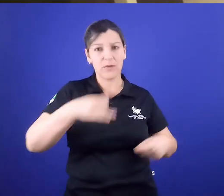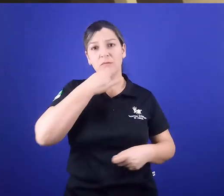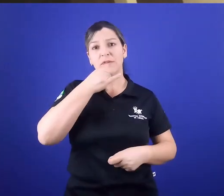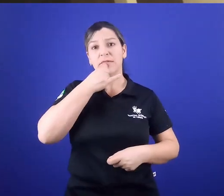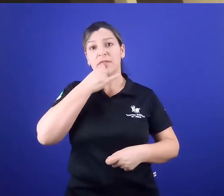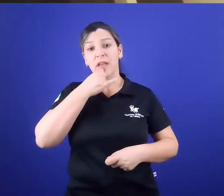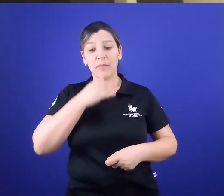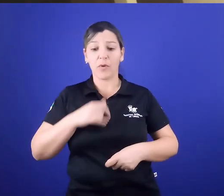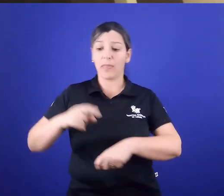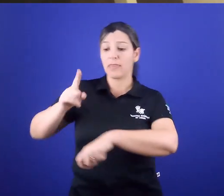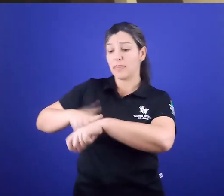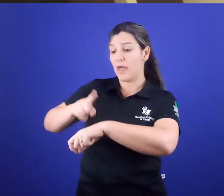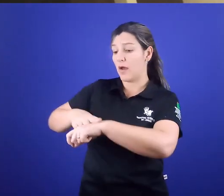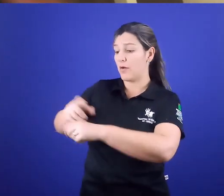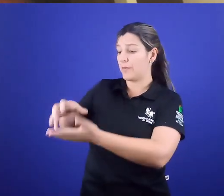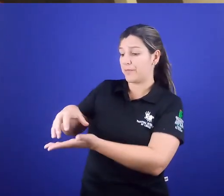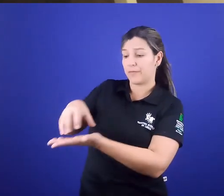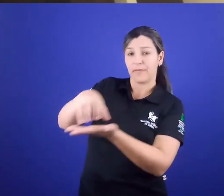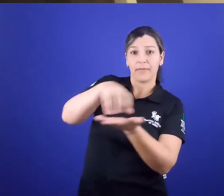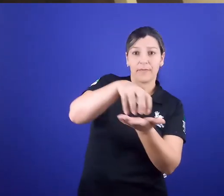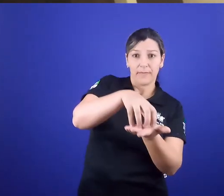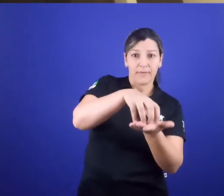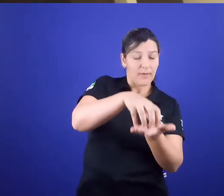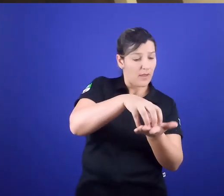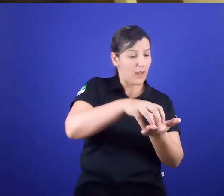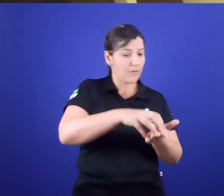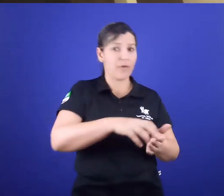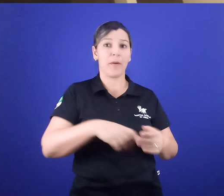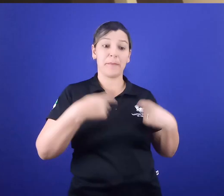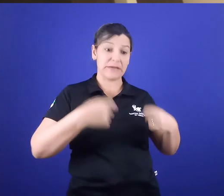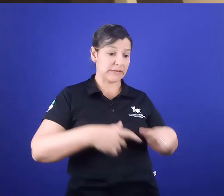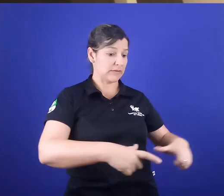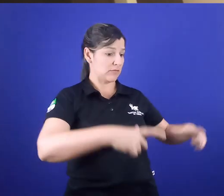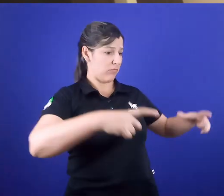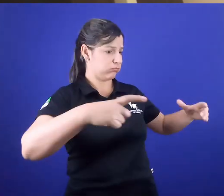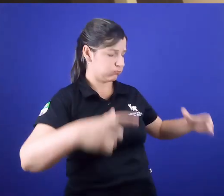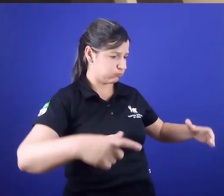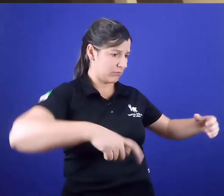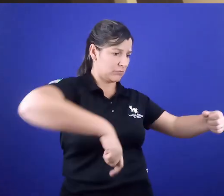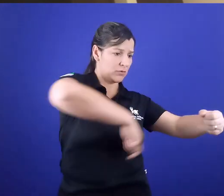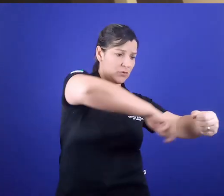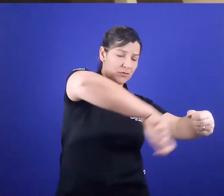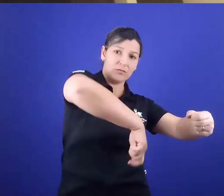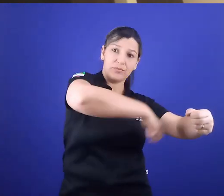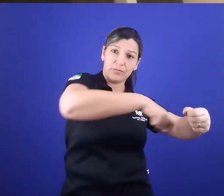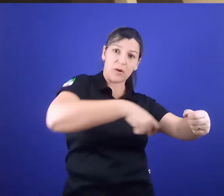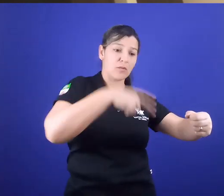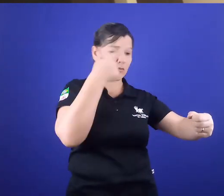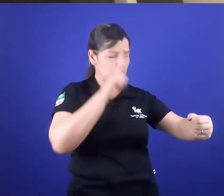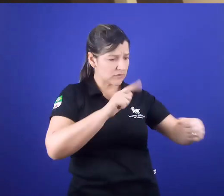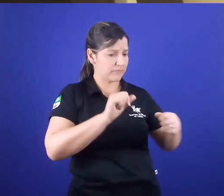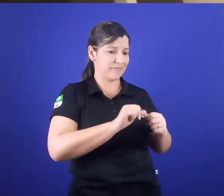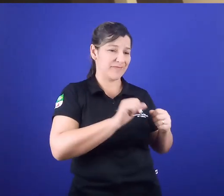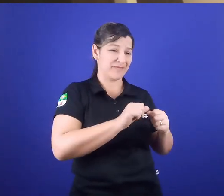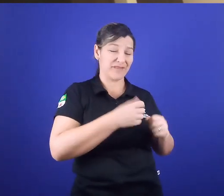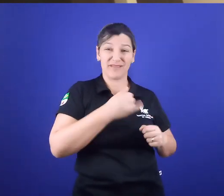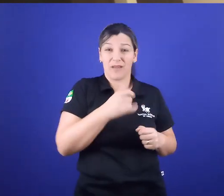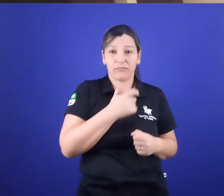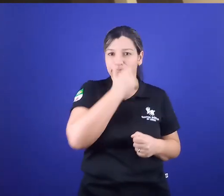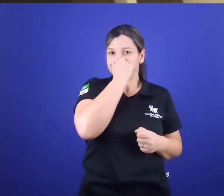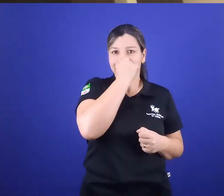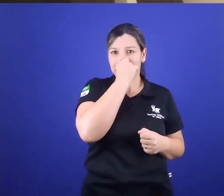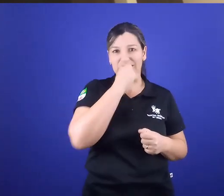serve empratado, por exemplo, vou fazer um cardápio para um serviço empratado, eu tenho que ter espaço para produzir, senão eu não posso propor esse tipo de